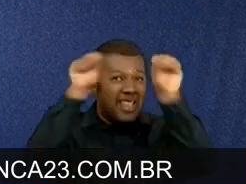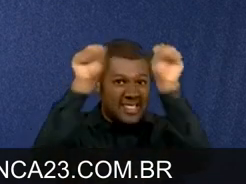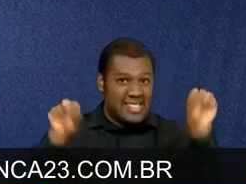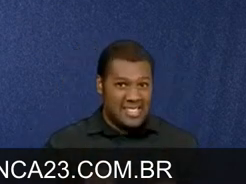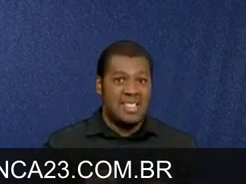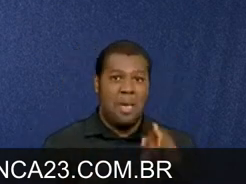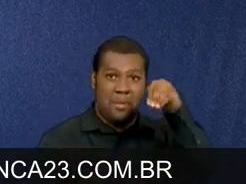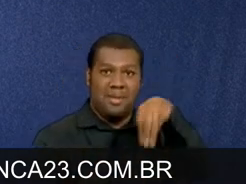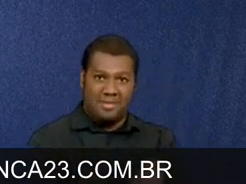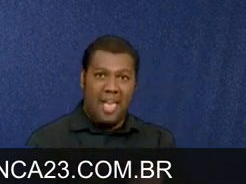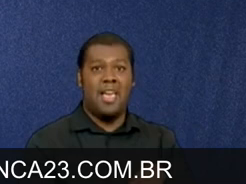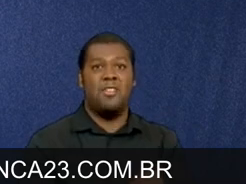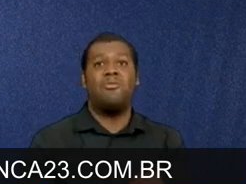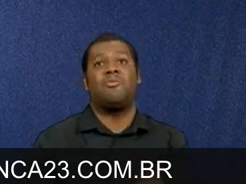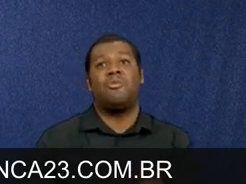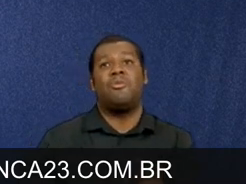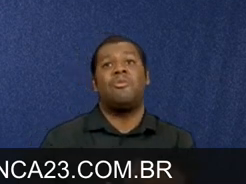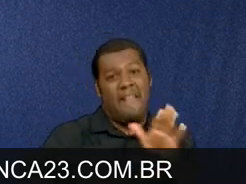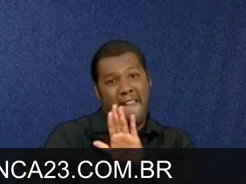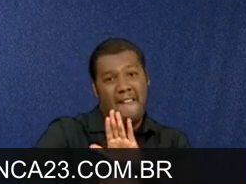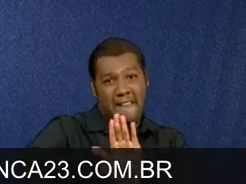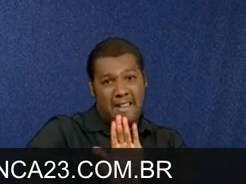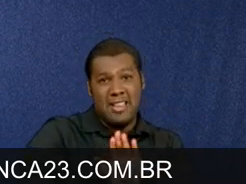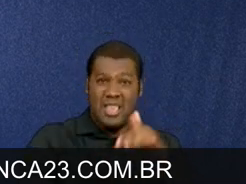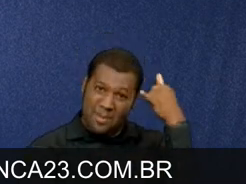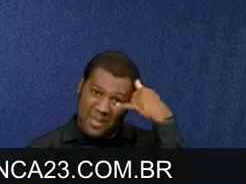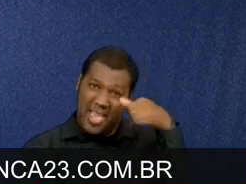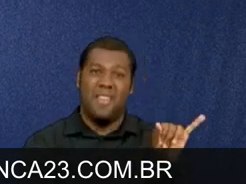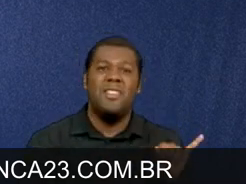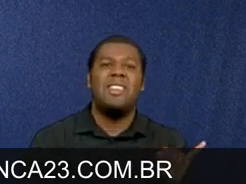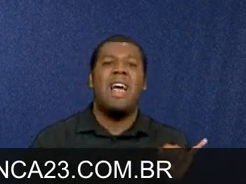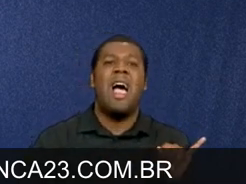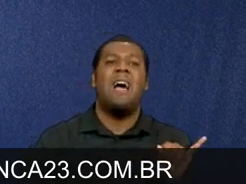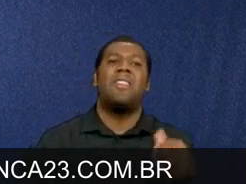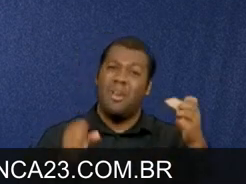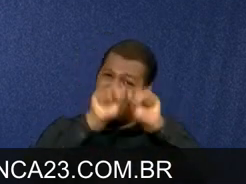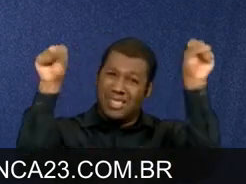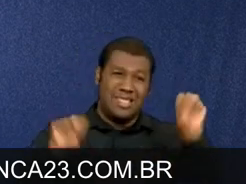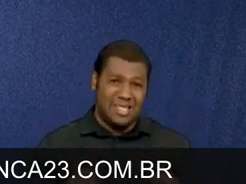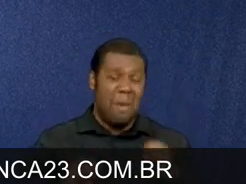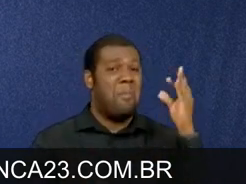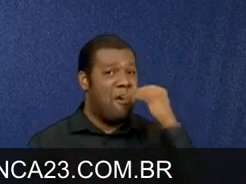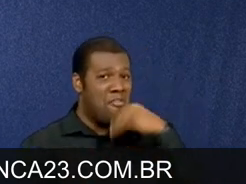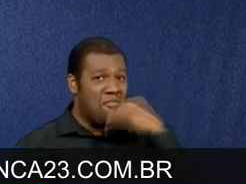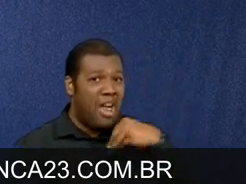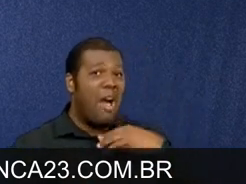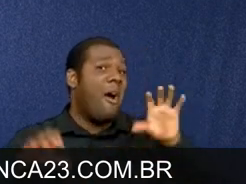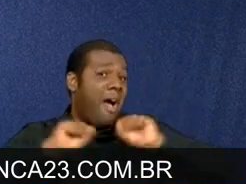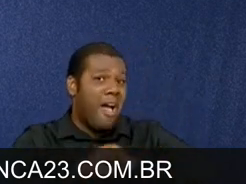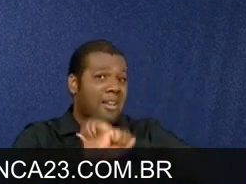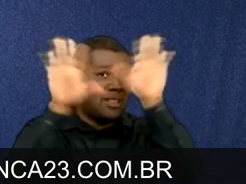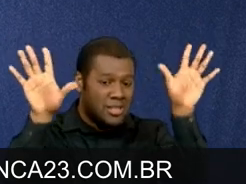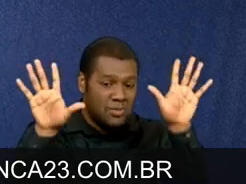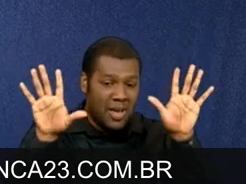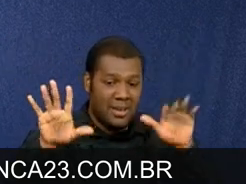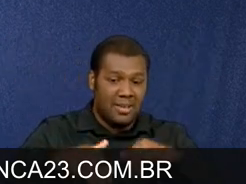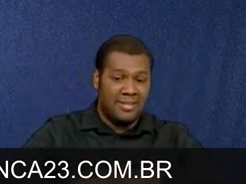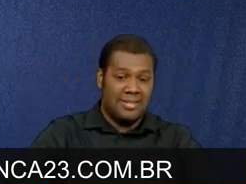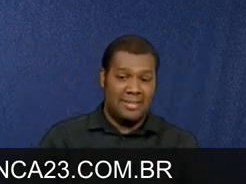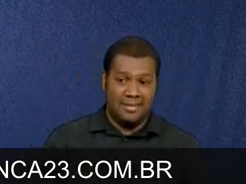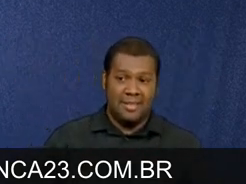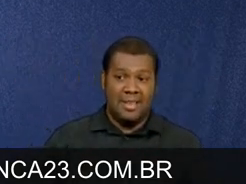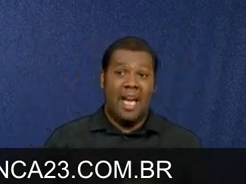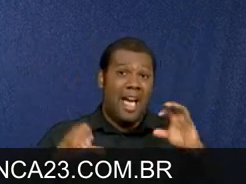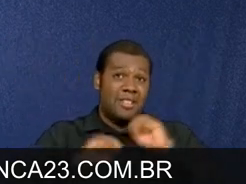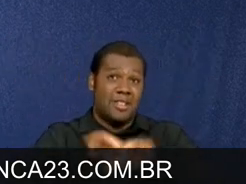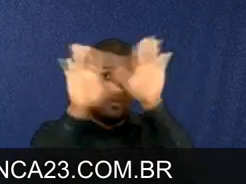interno para poder evitar crimes envolvendo esses anúncios é muito falho, né? E a transparência que elas oferecem para que